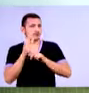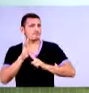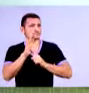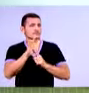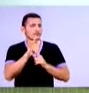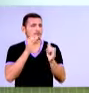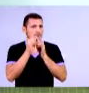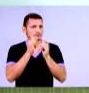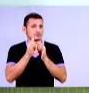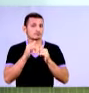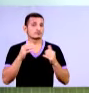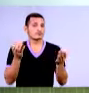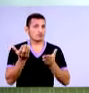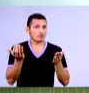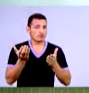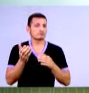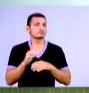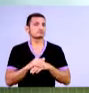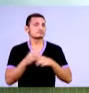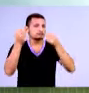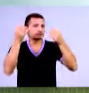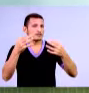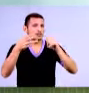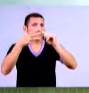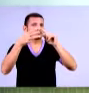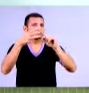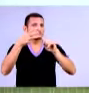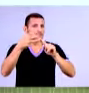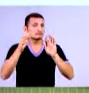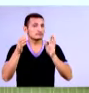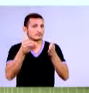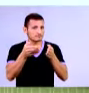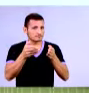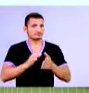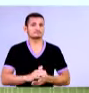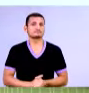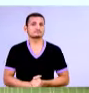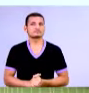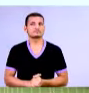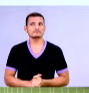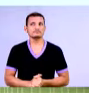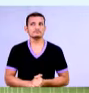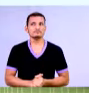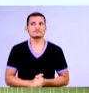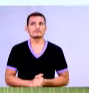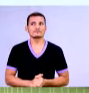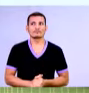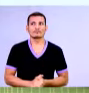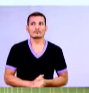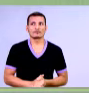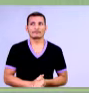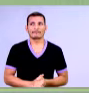conversar agora sobre esses 3 aspectos especificamente, ok?